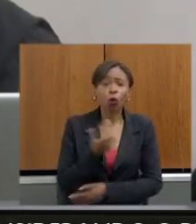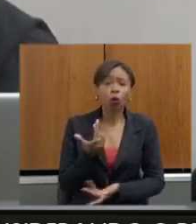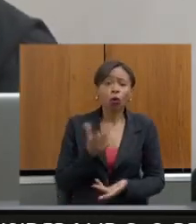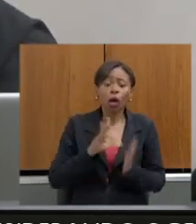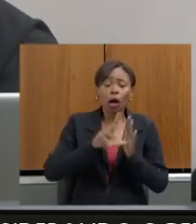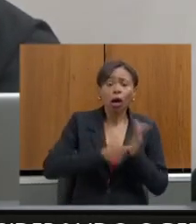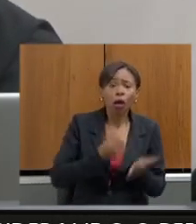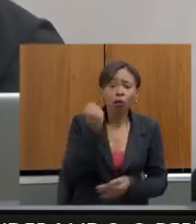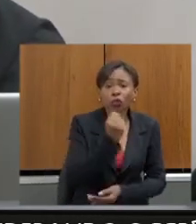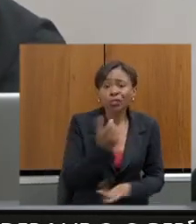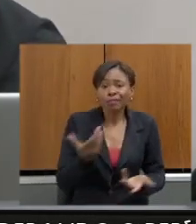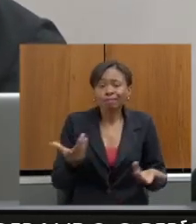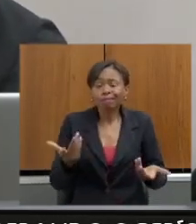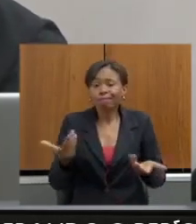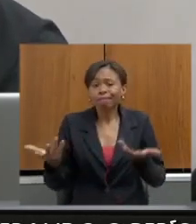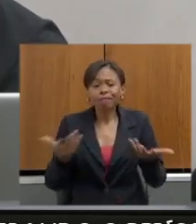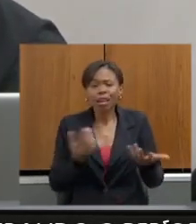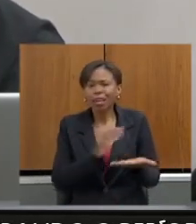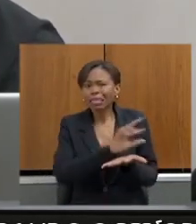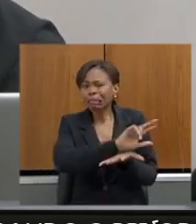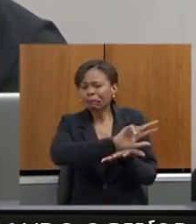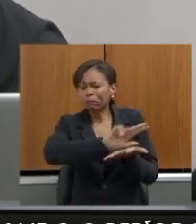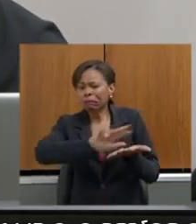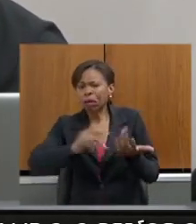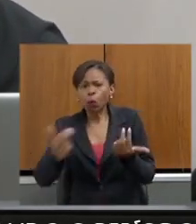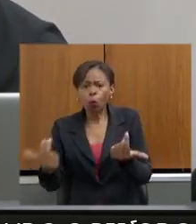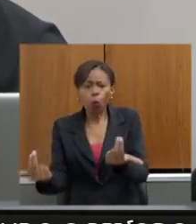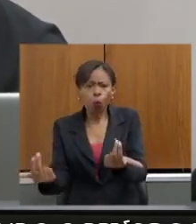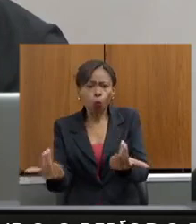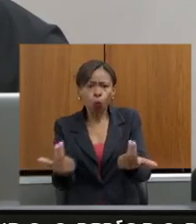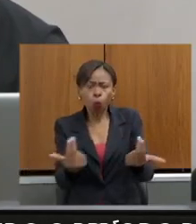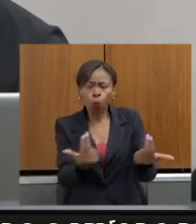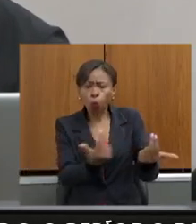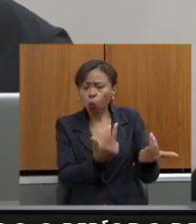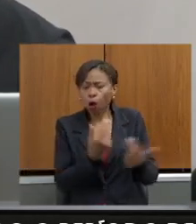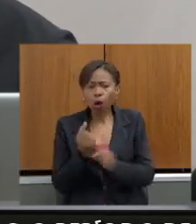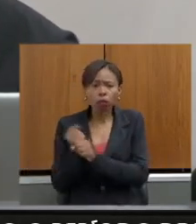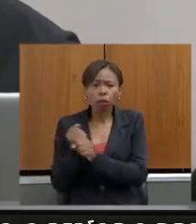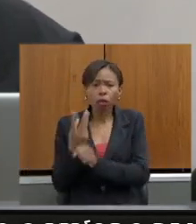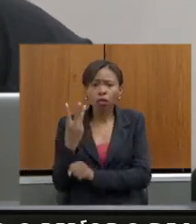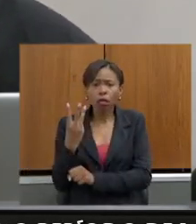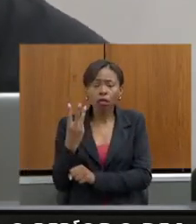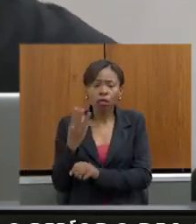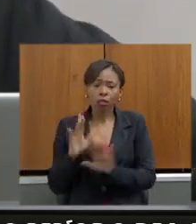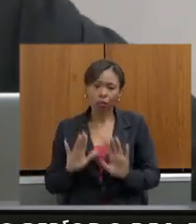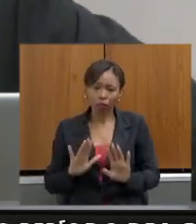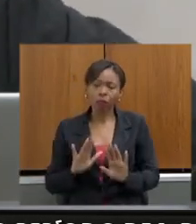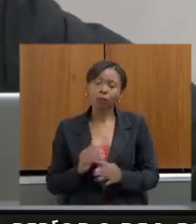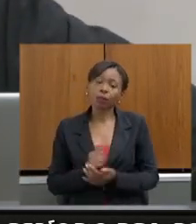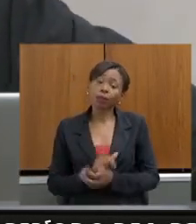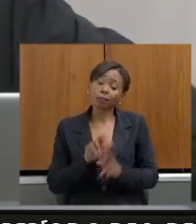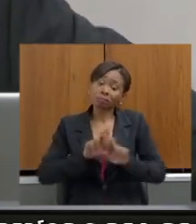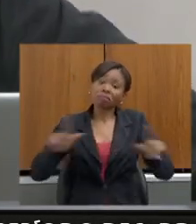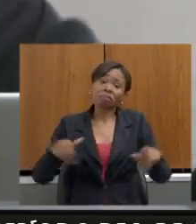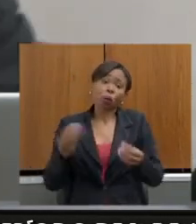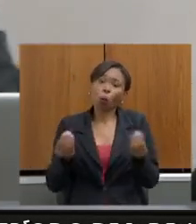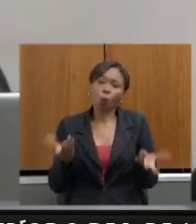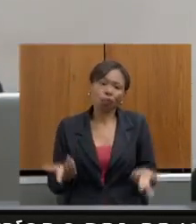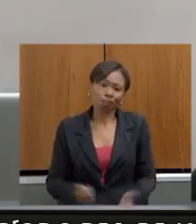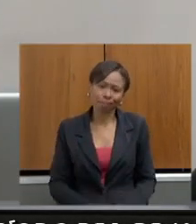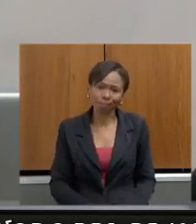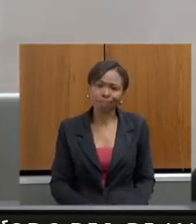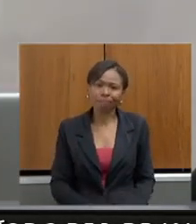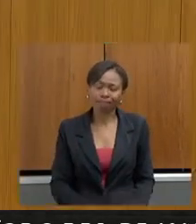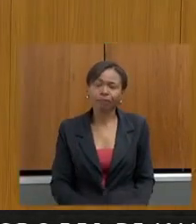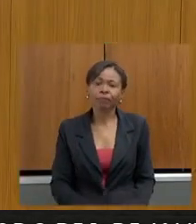a a forma de a seria e a hediondez do crime e uma um de serviço é secretário que prestaram